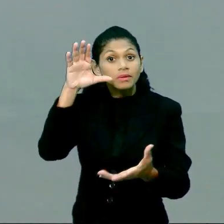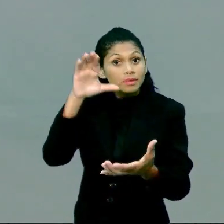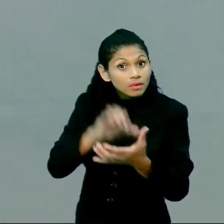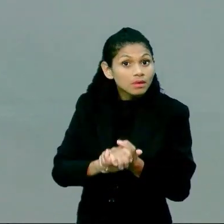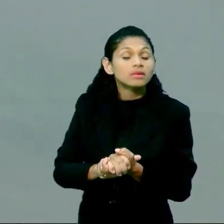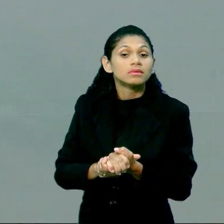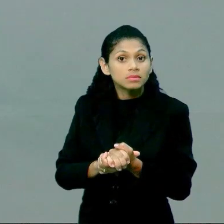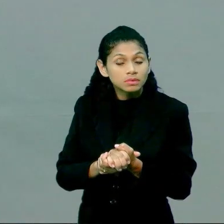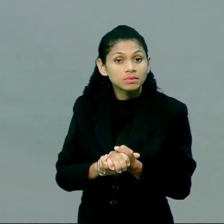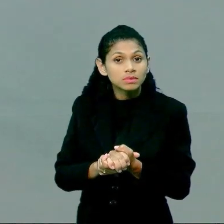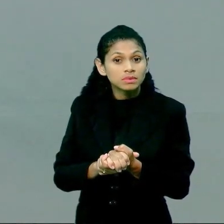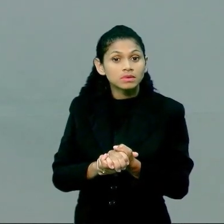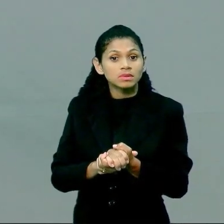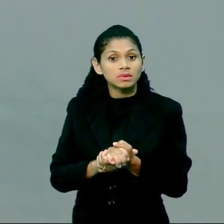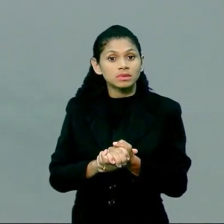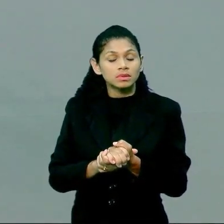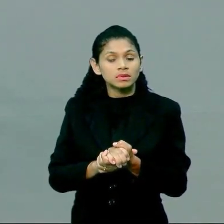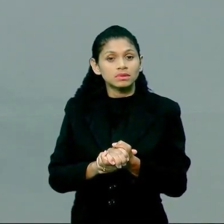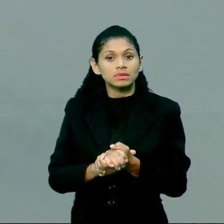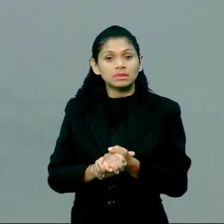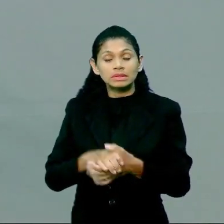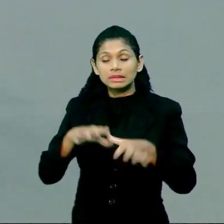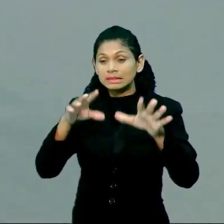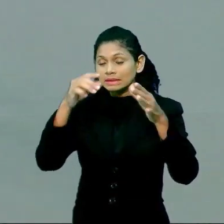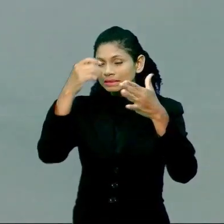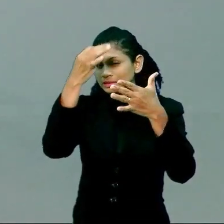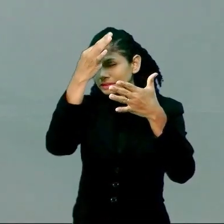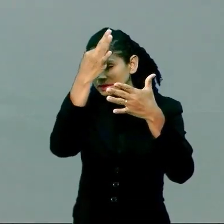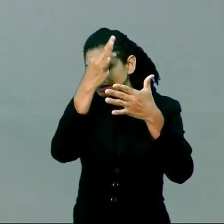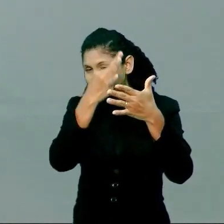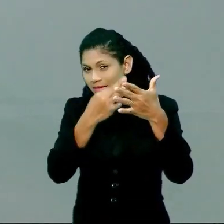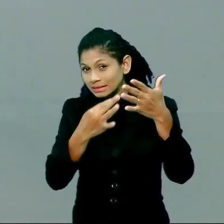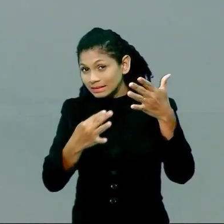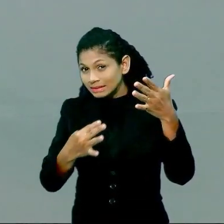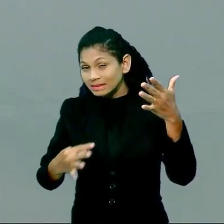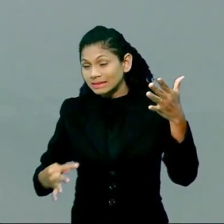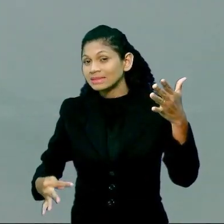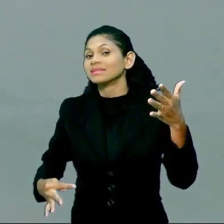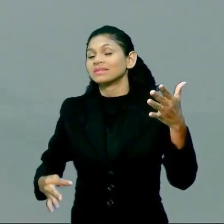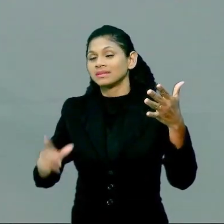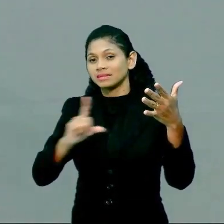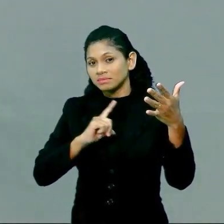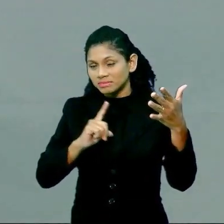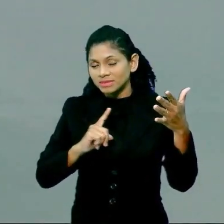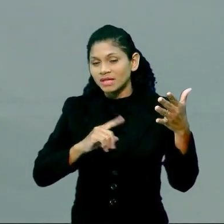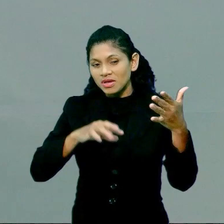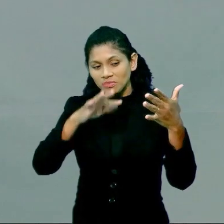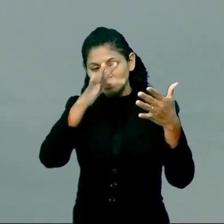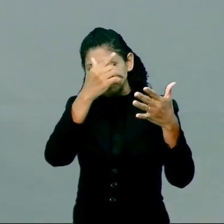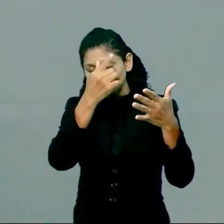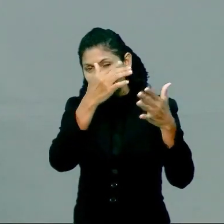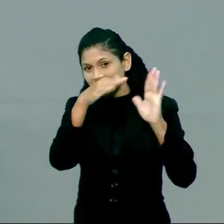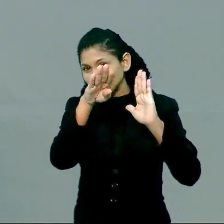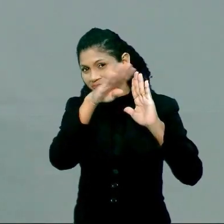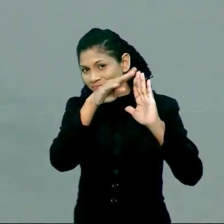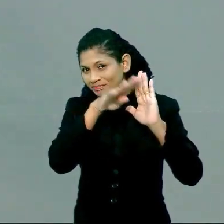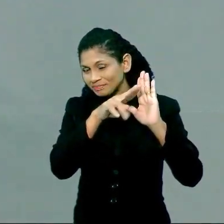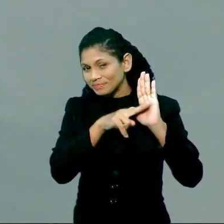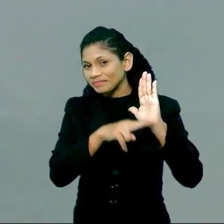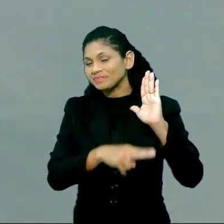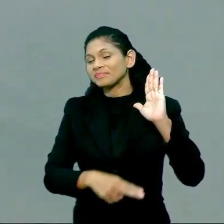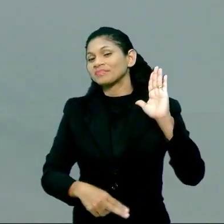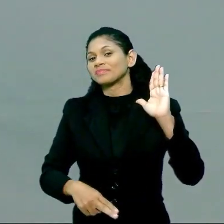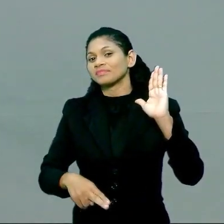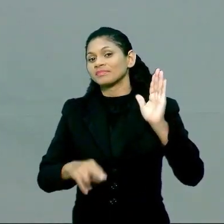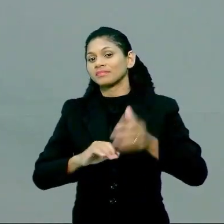de pena. Se você for ver a lista das bodas, tem para cada mês que você completa com seu cônjuge aí tem uma boda diferente. Não sei